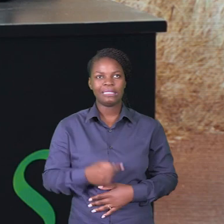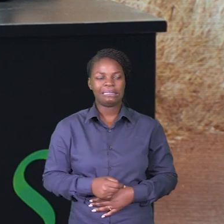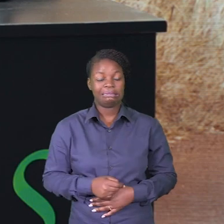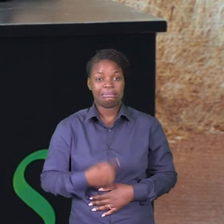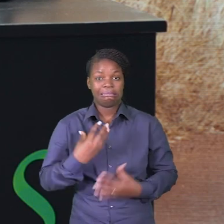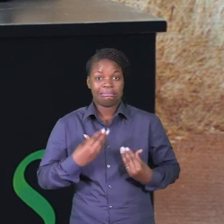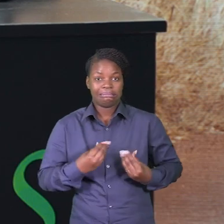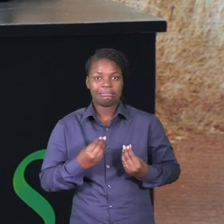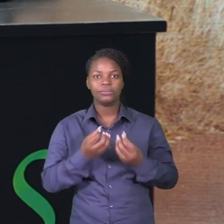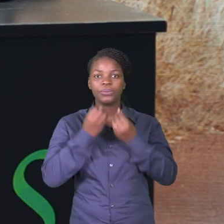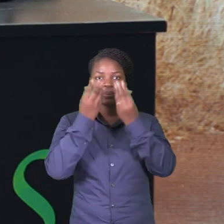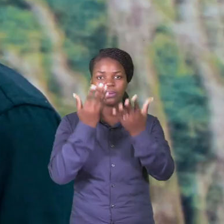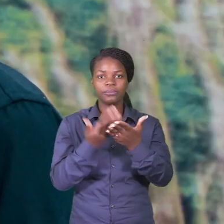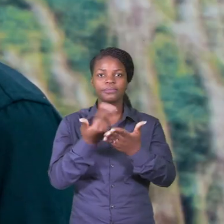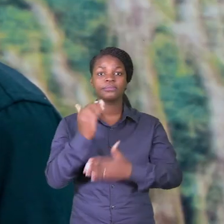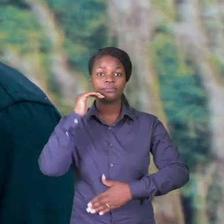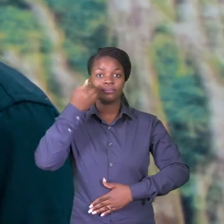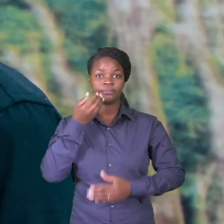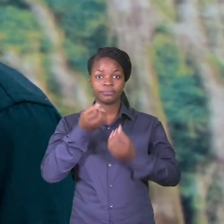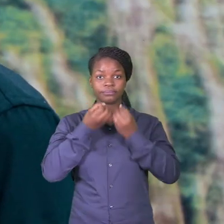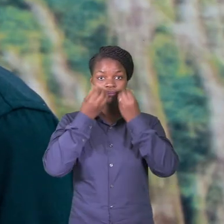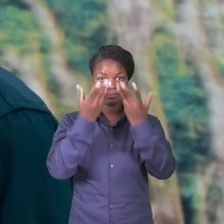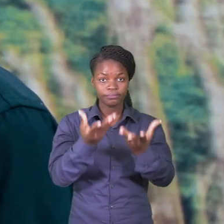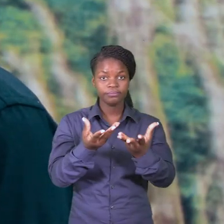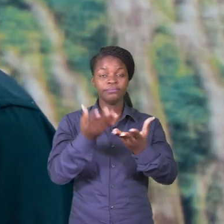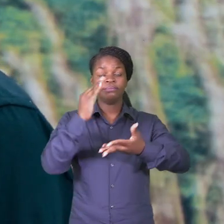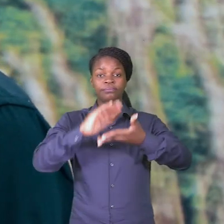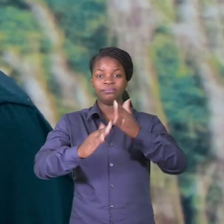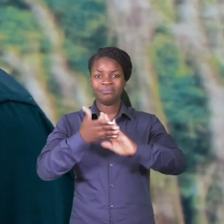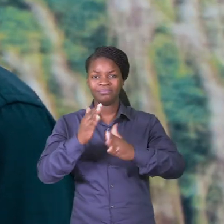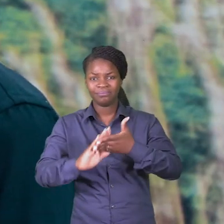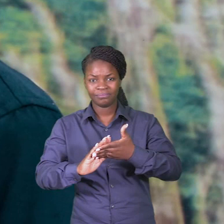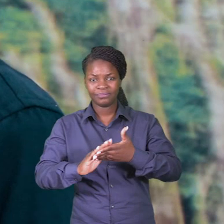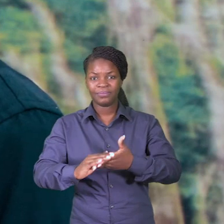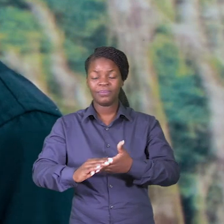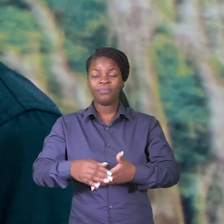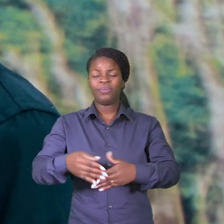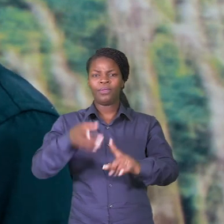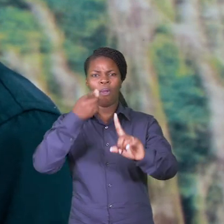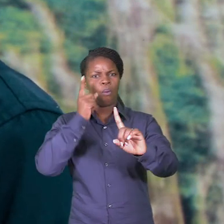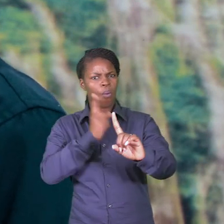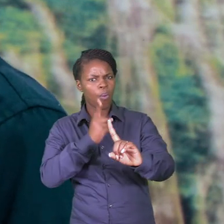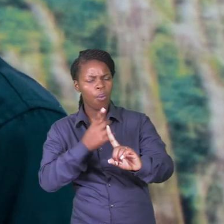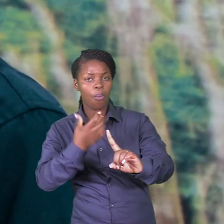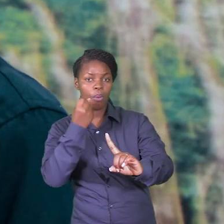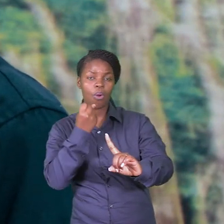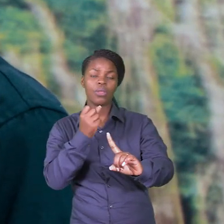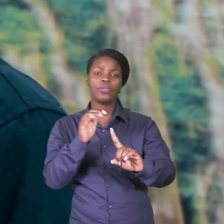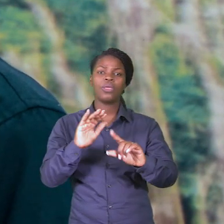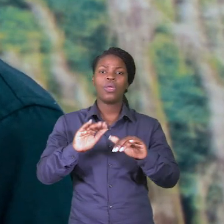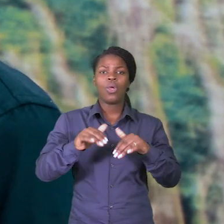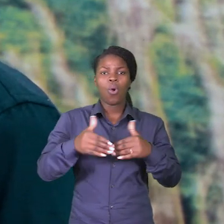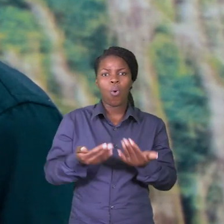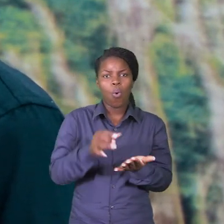após denunciar aquele professor após recorrer a entidades competentes para tratarem deste caso h